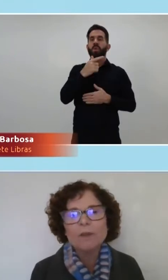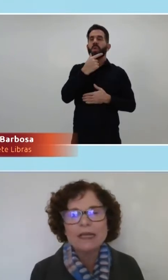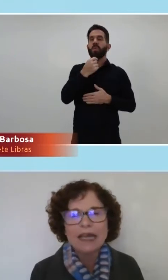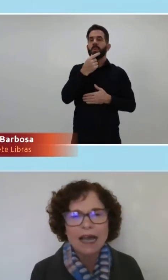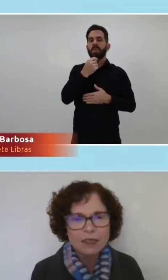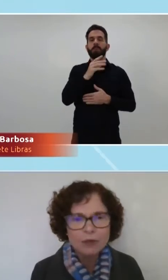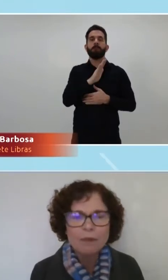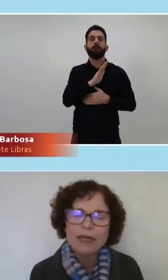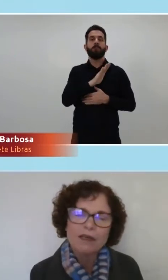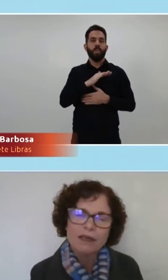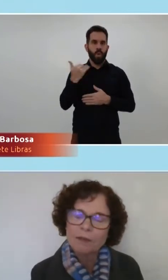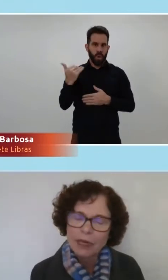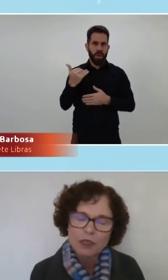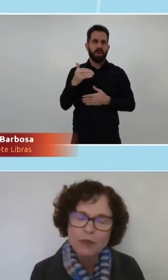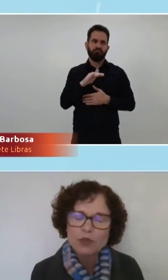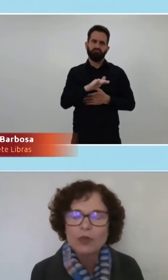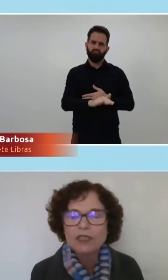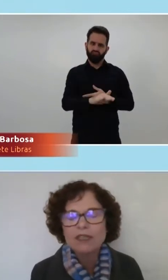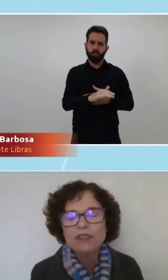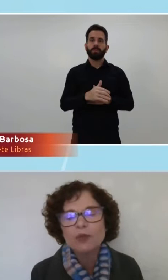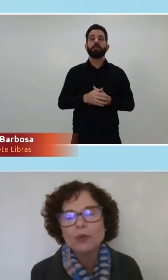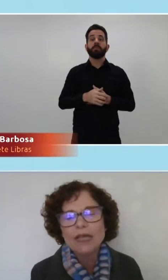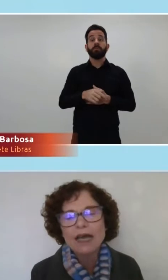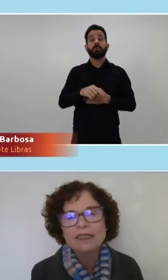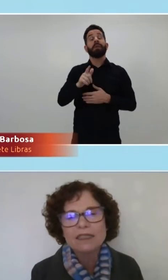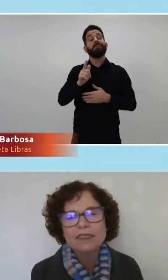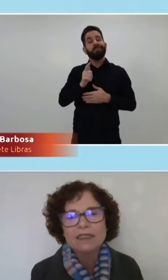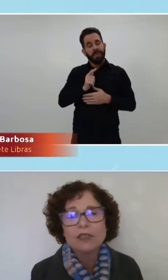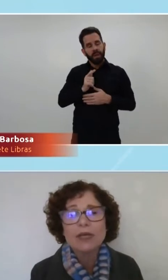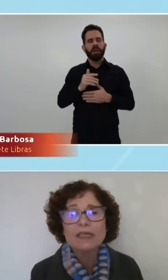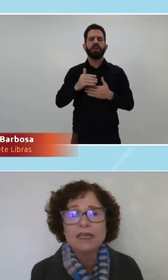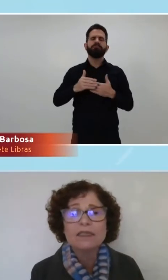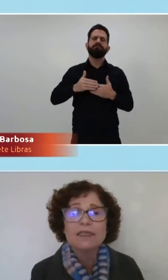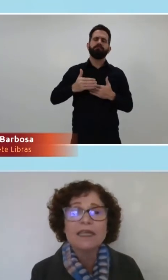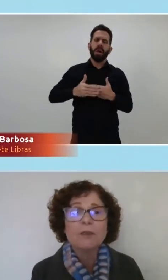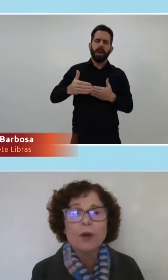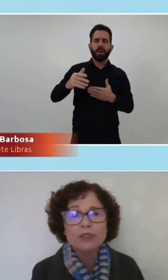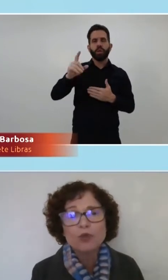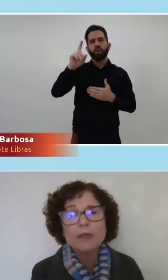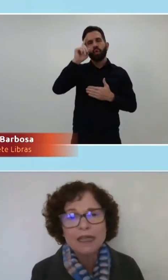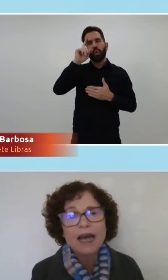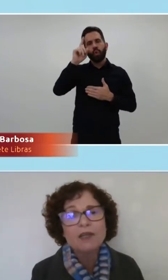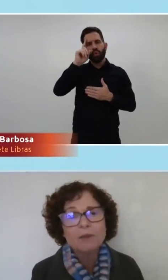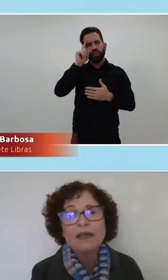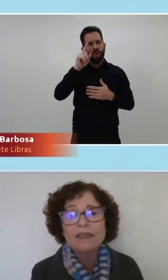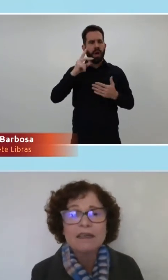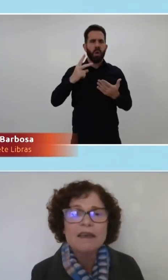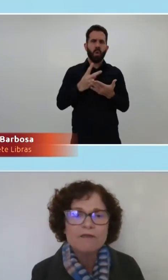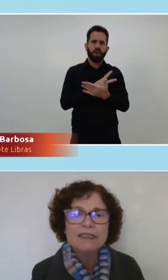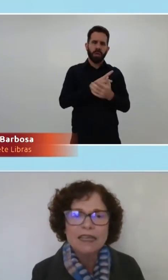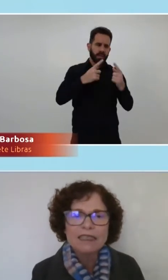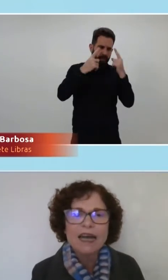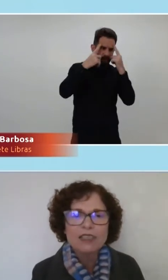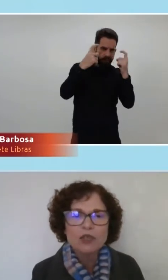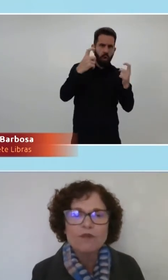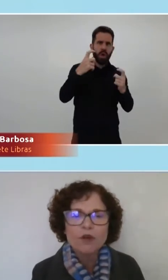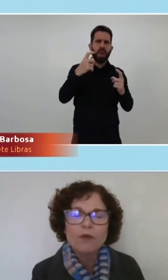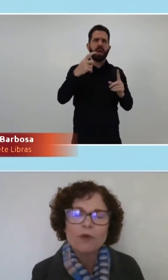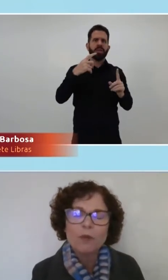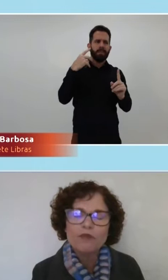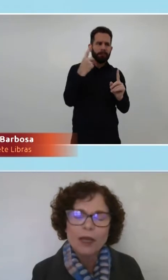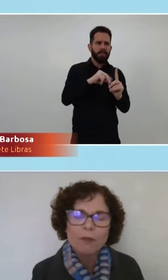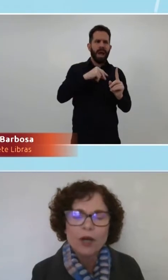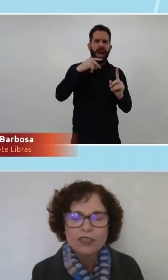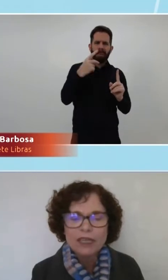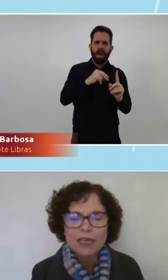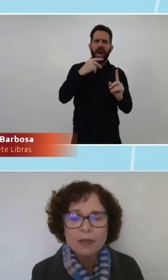sendo aplicado pelas pessoas que deveriam cuidar das crianças e adolescentes, até que pode culminar numa fatalidade,